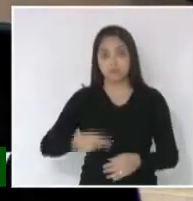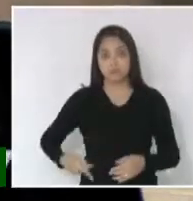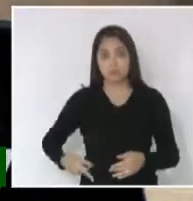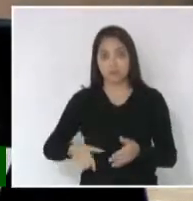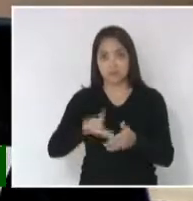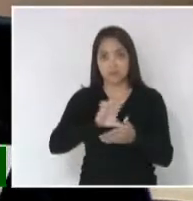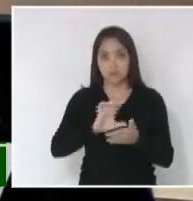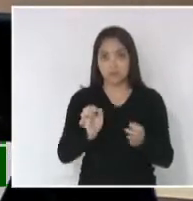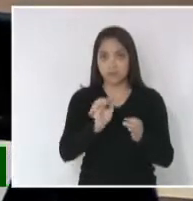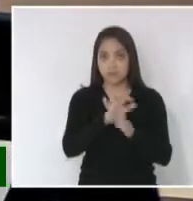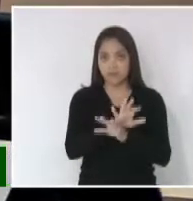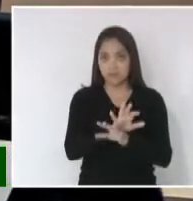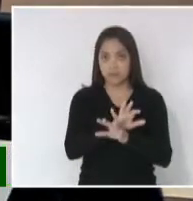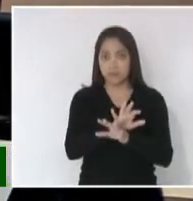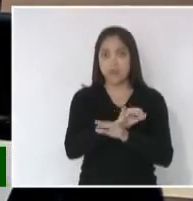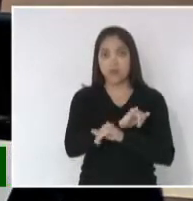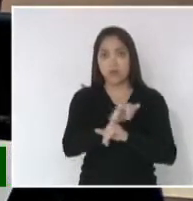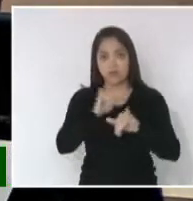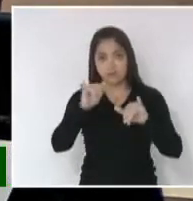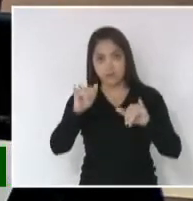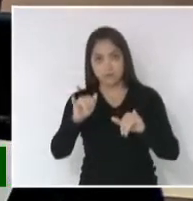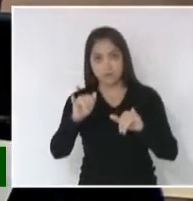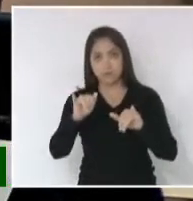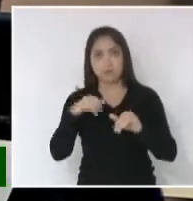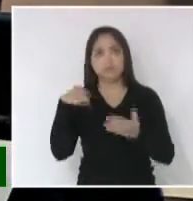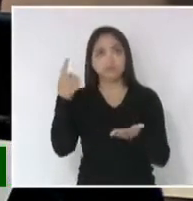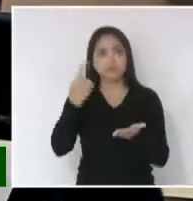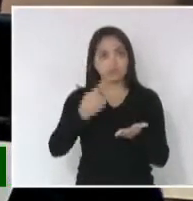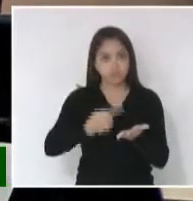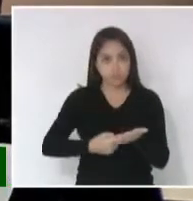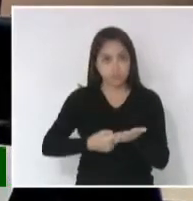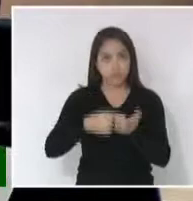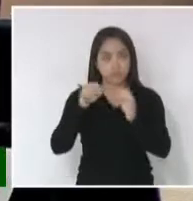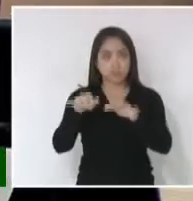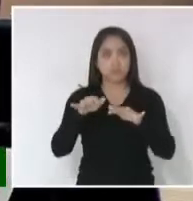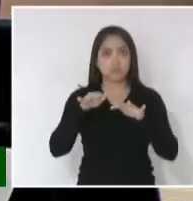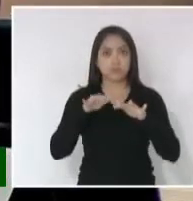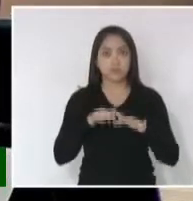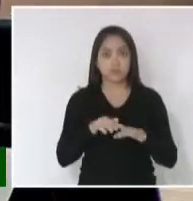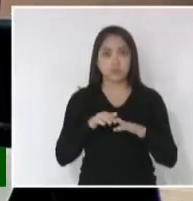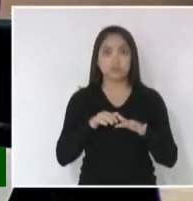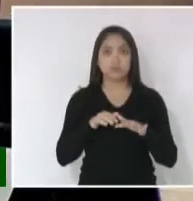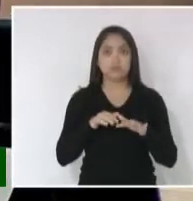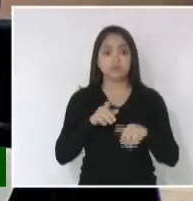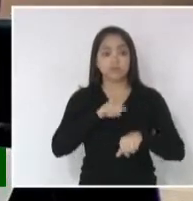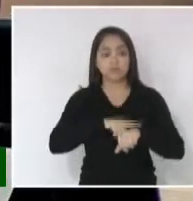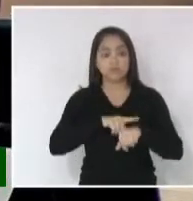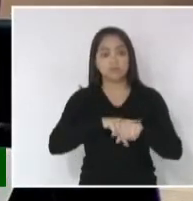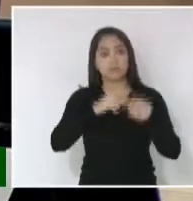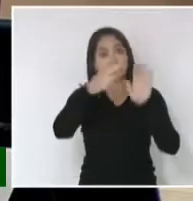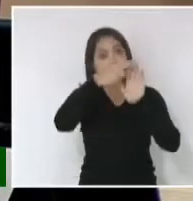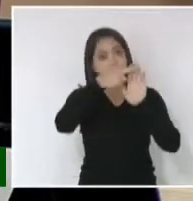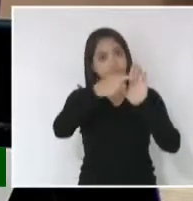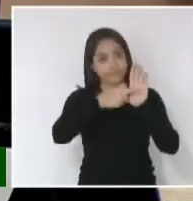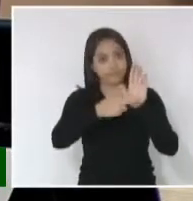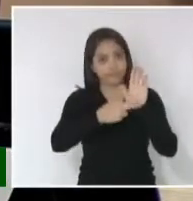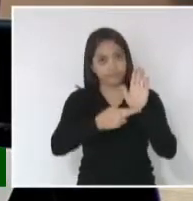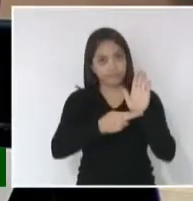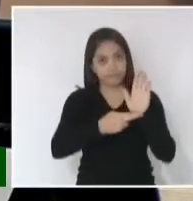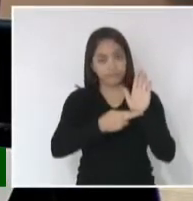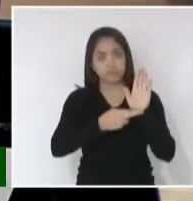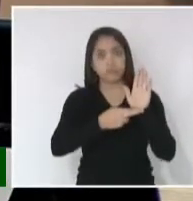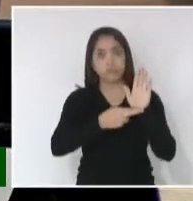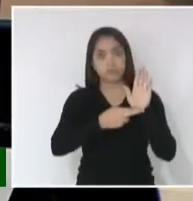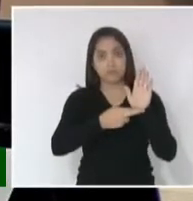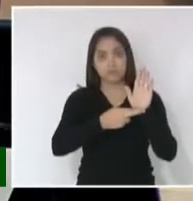a presente sessão, convocou outra sessão ordinária para, conforme o horário regimental,